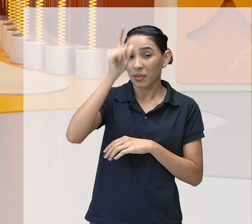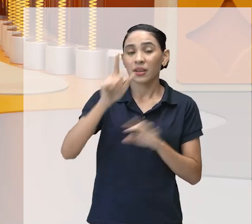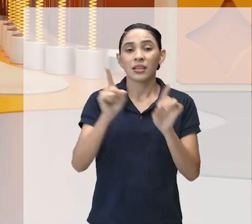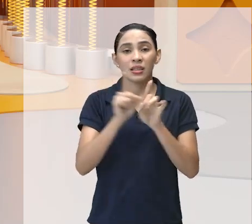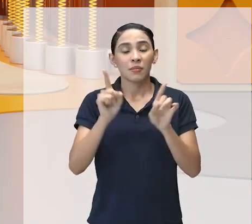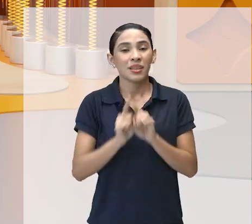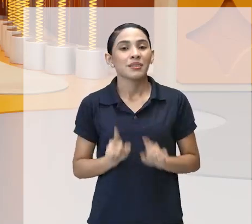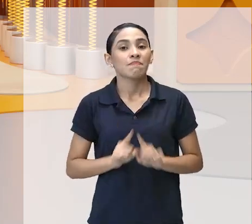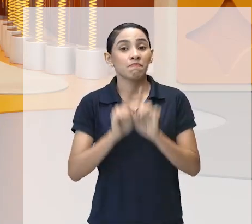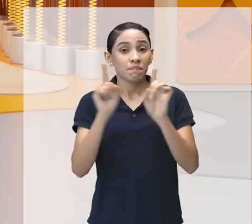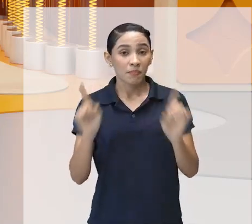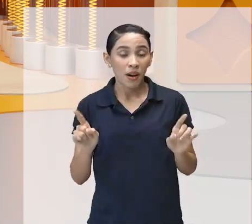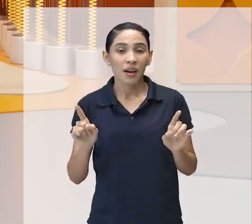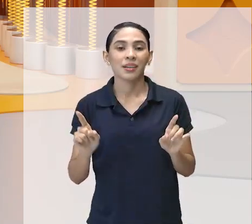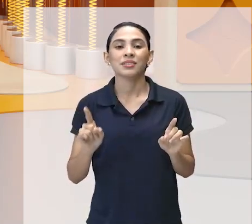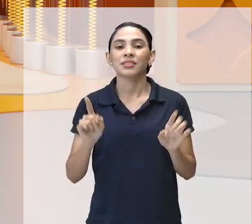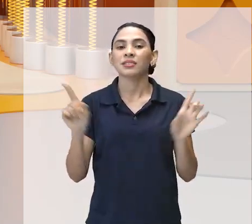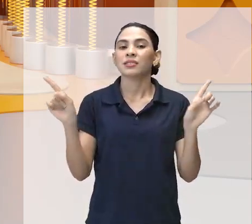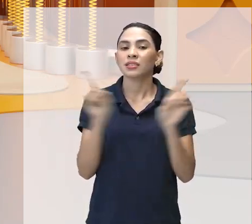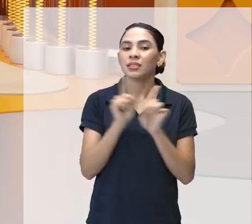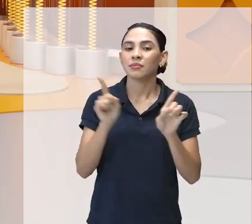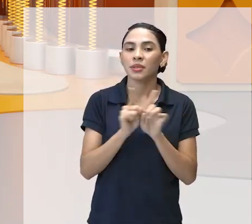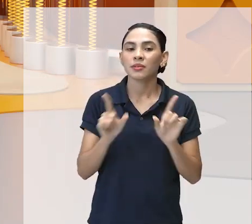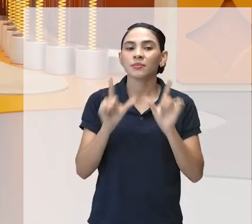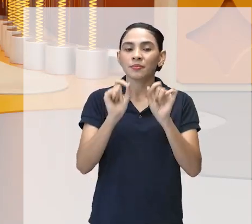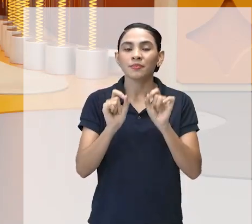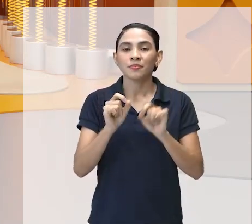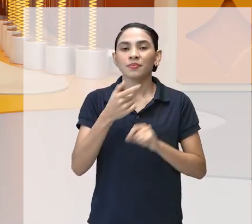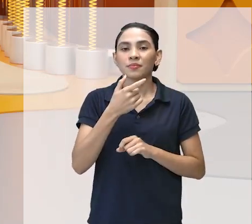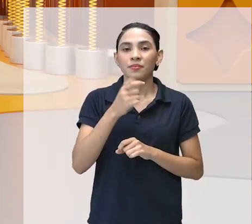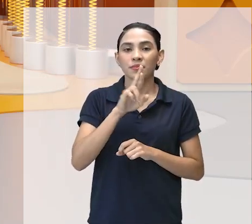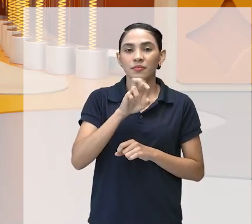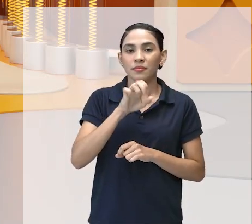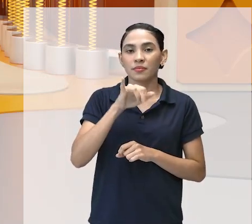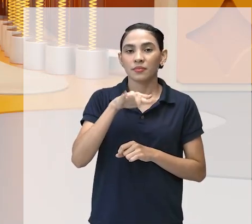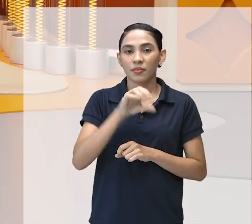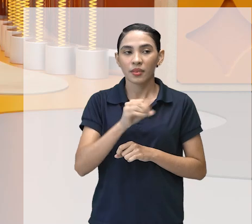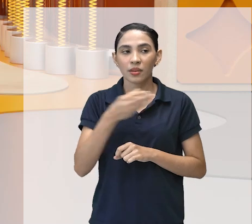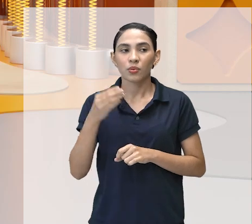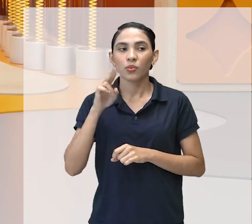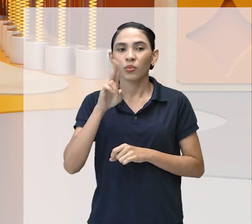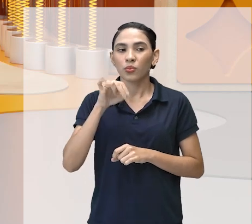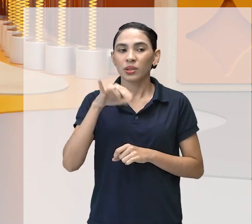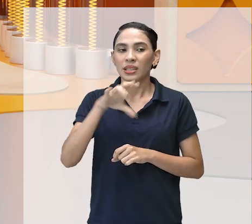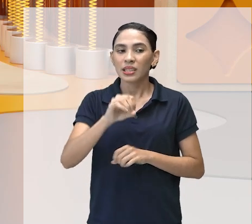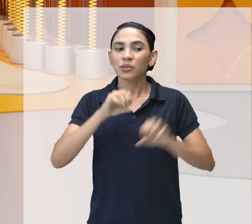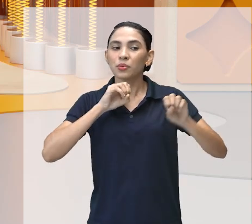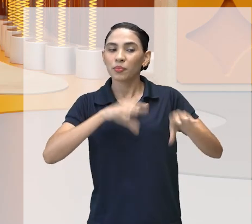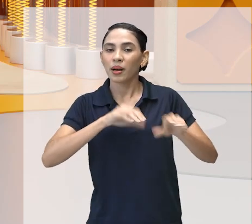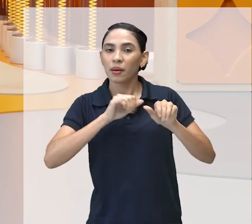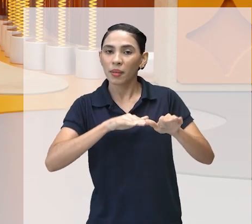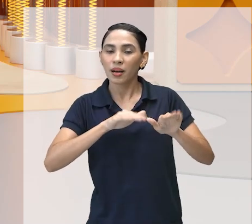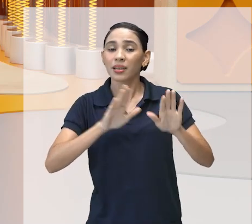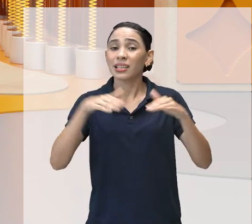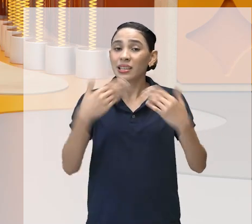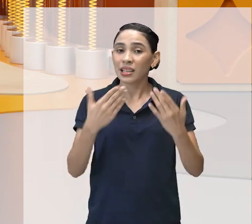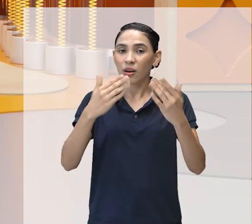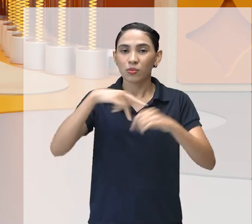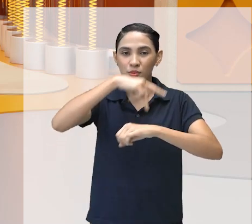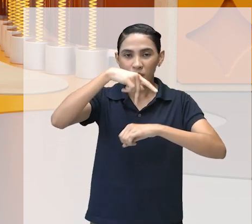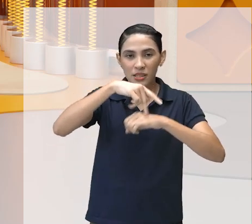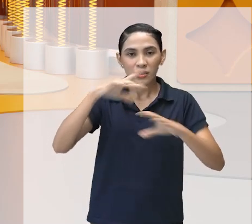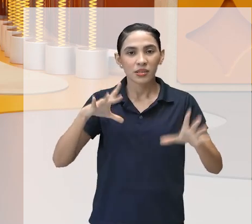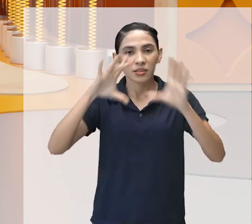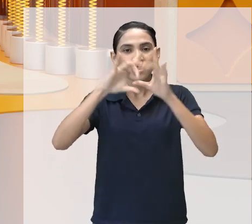né, mas também a parte do Reino Unido. Então, esses países, gente, tendo essa conexão